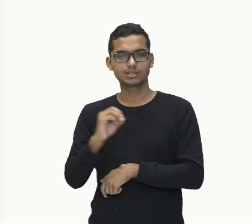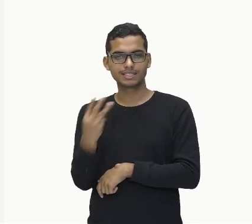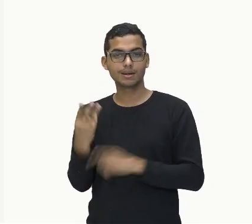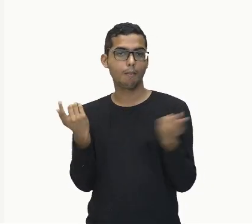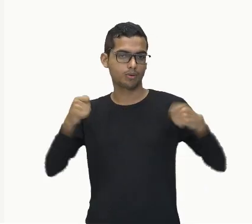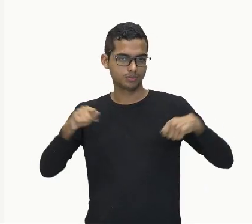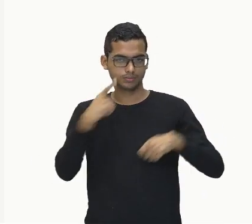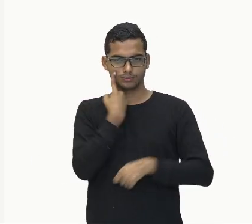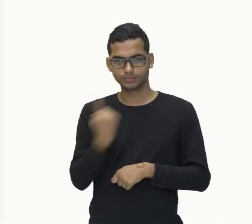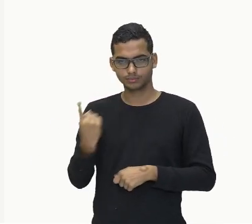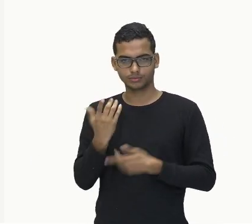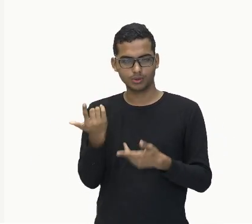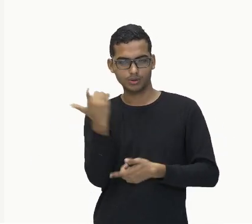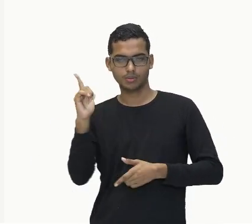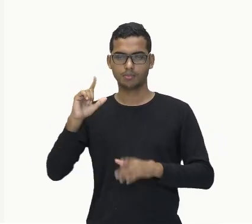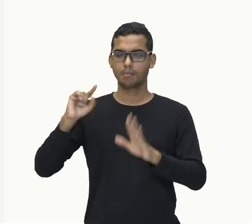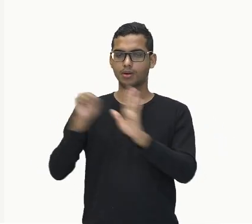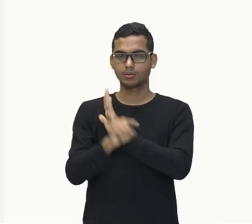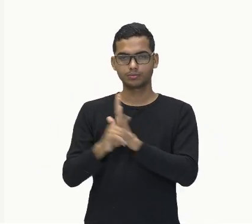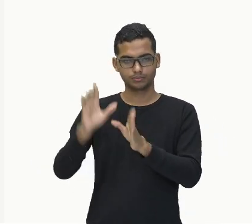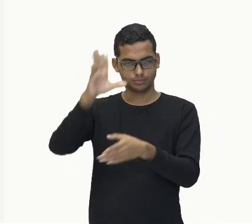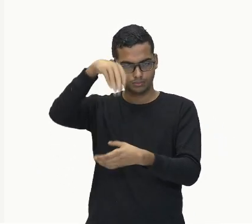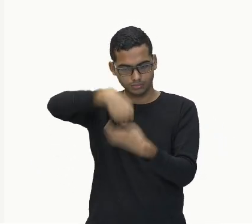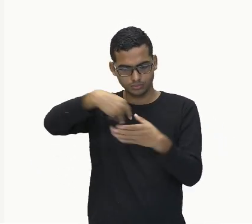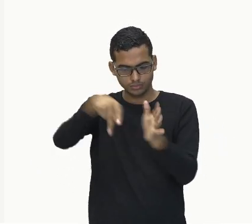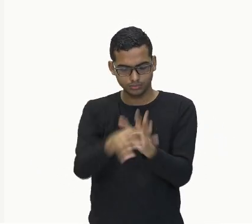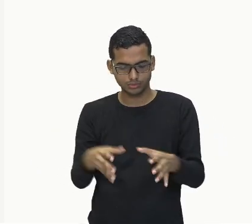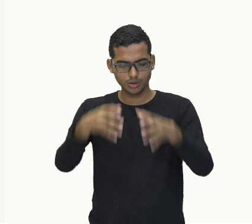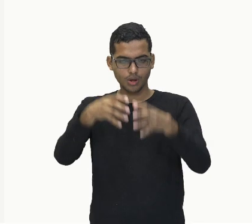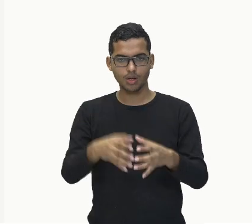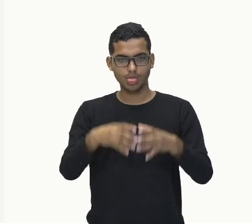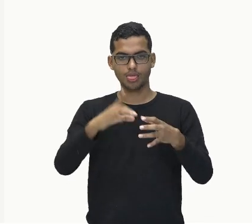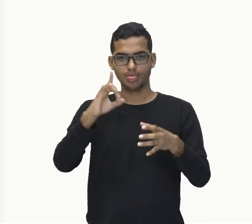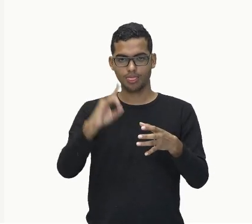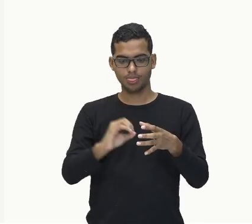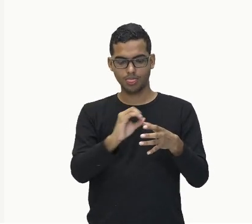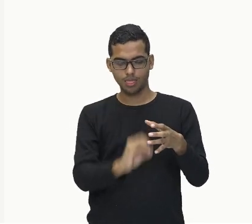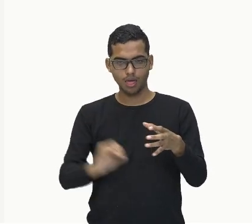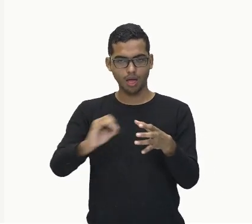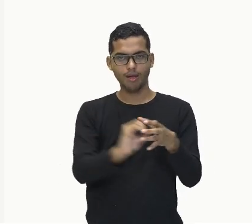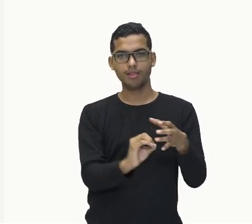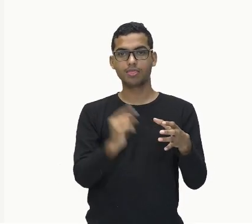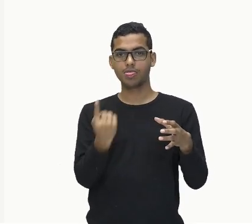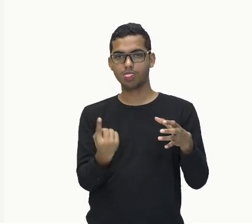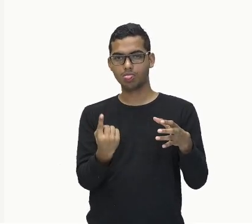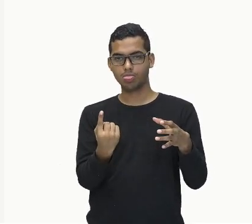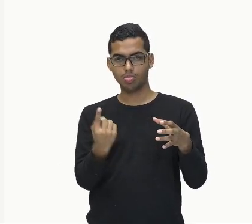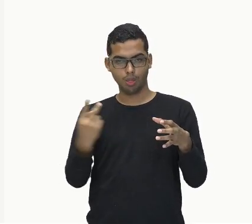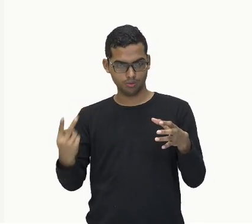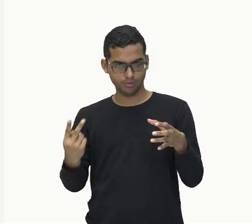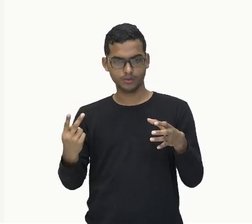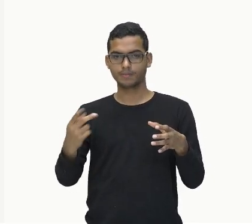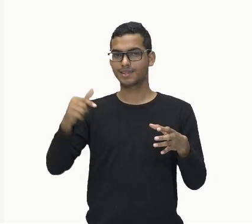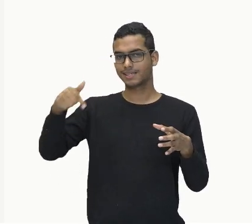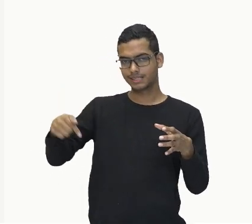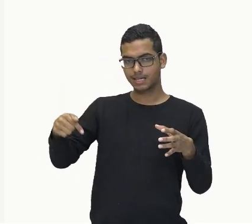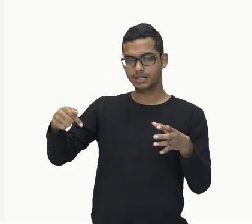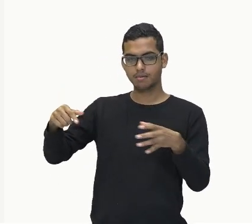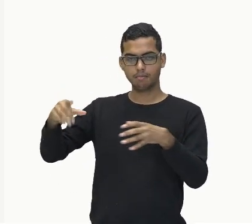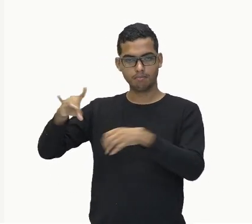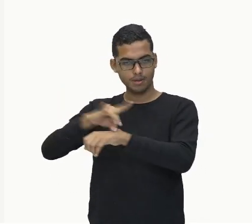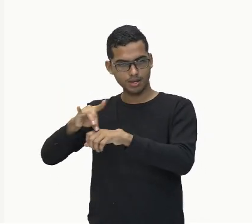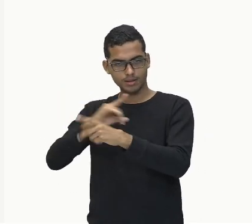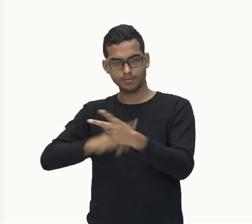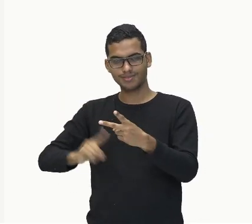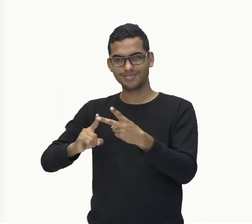uma urna existem 12 bolas, das quais 7 são pretas e 5 brancas. De quantos modos podemos tirar 6